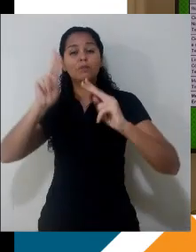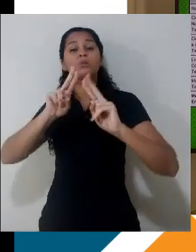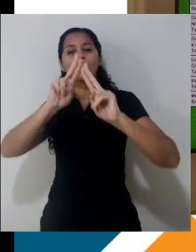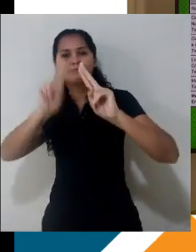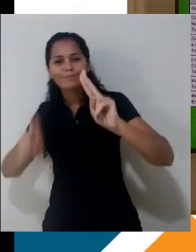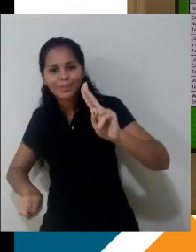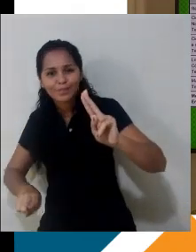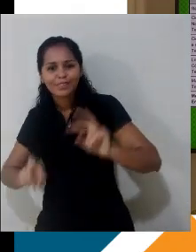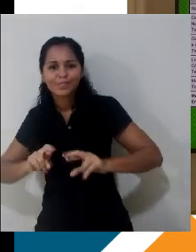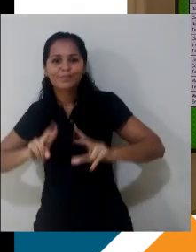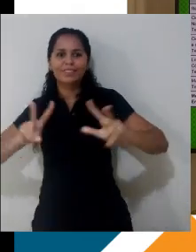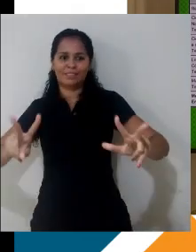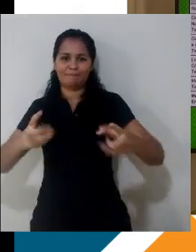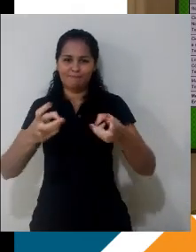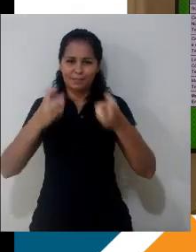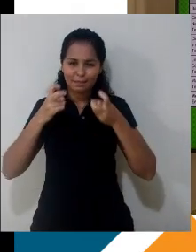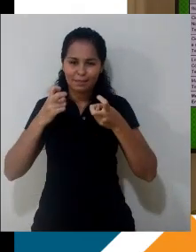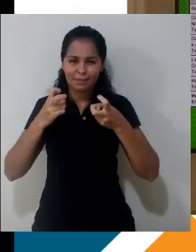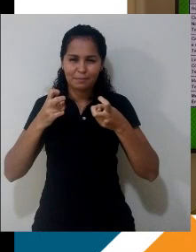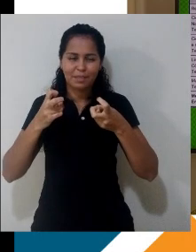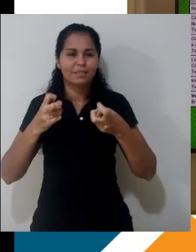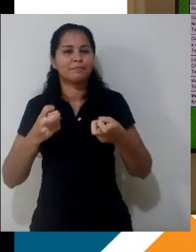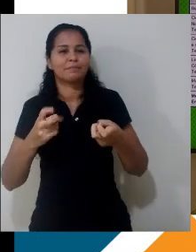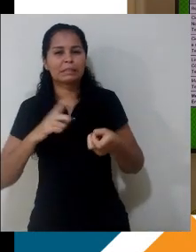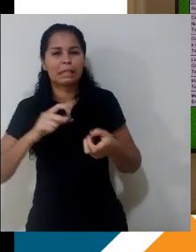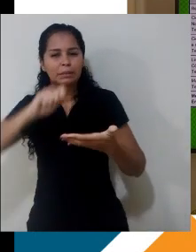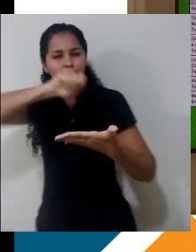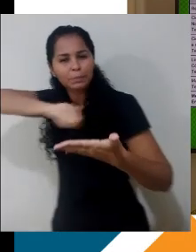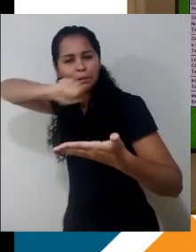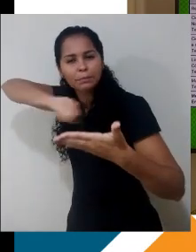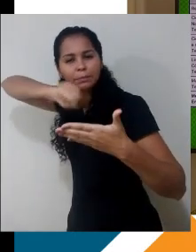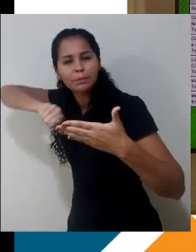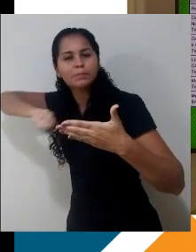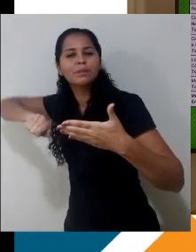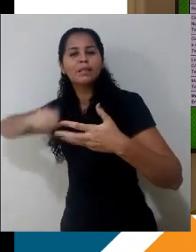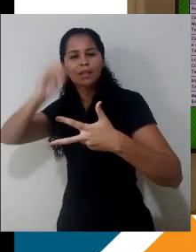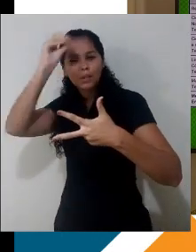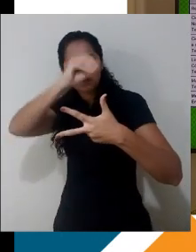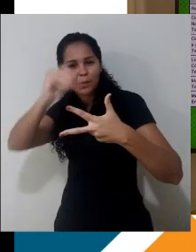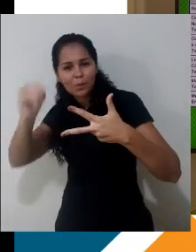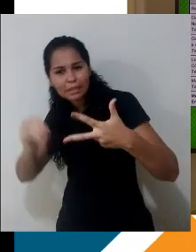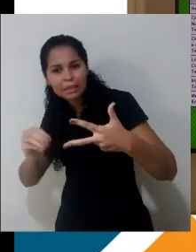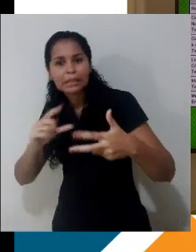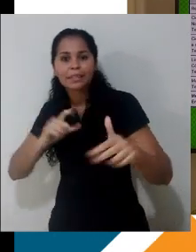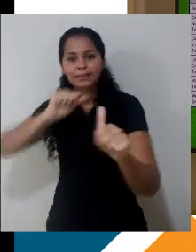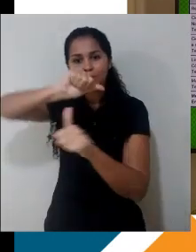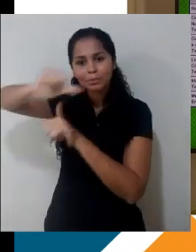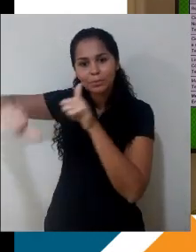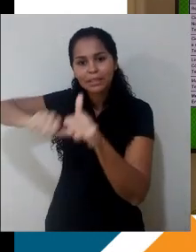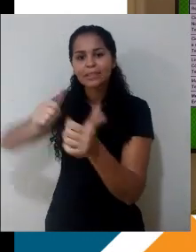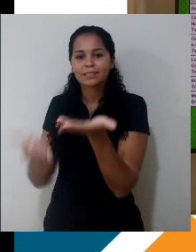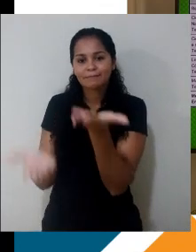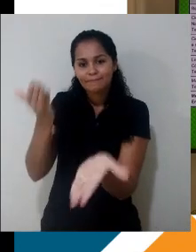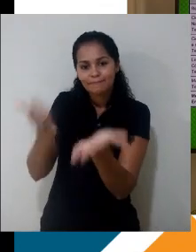UFRJ. Olha como muda o critério aí de correção do Enem, da prova do Enem. A gente tem mudanças de pesos